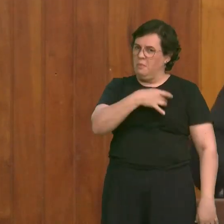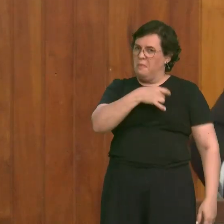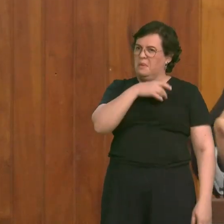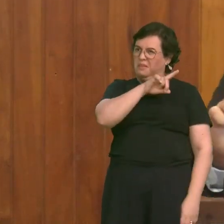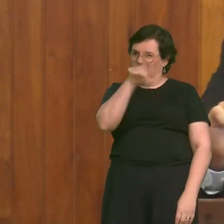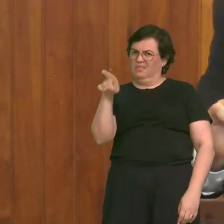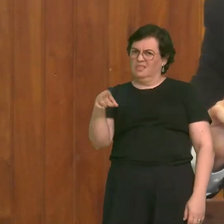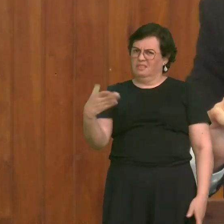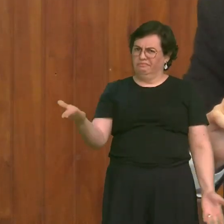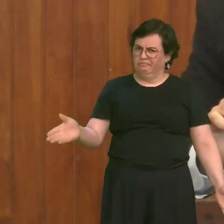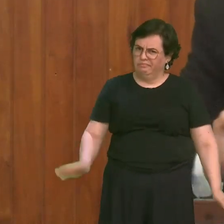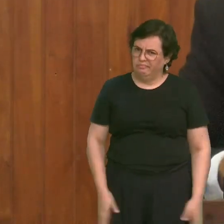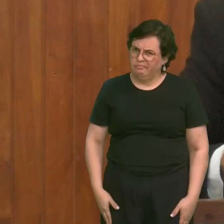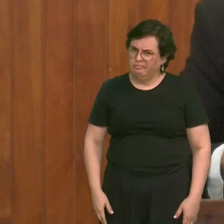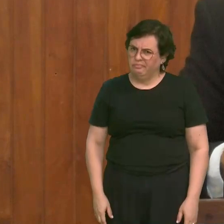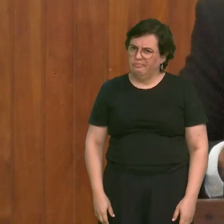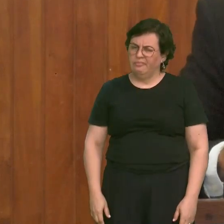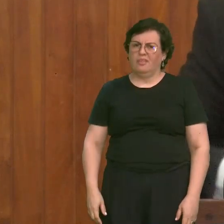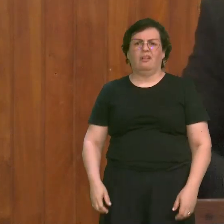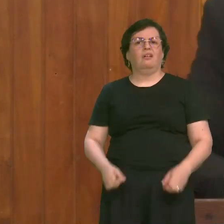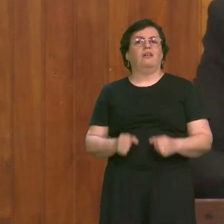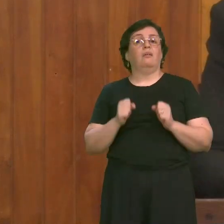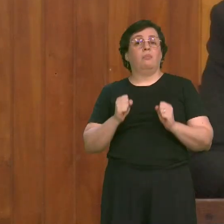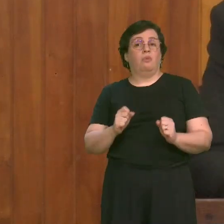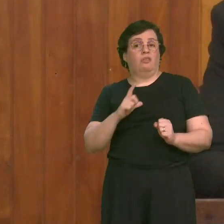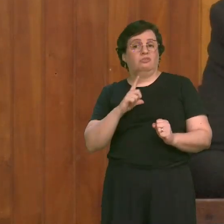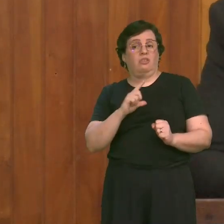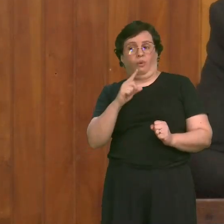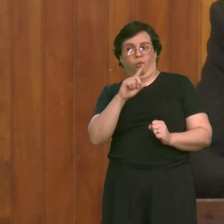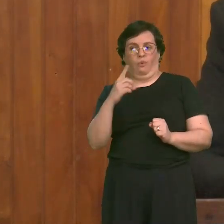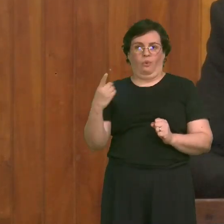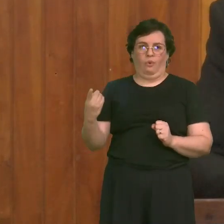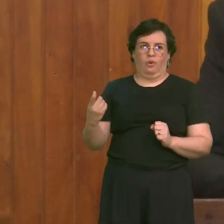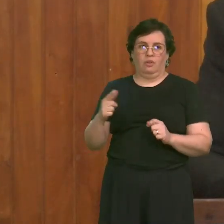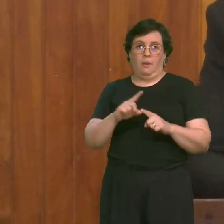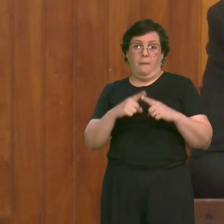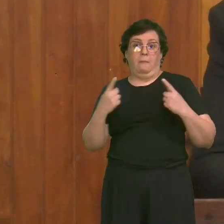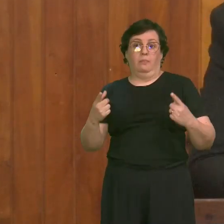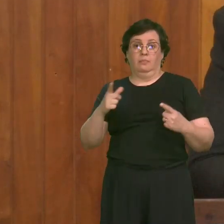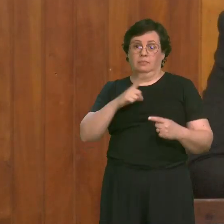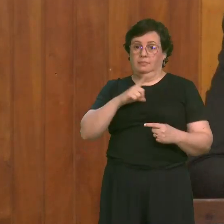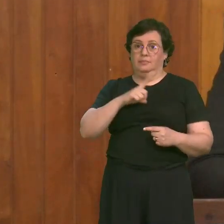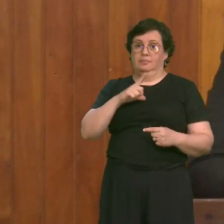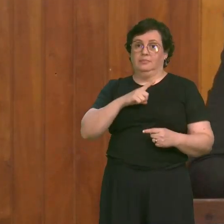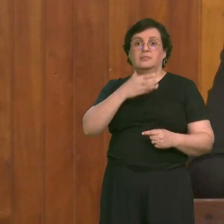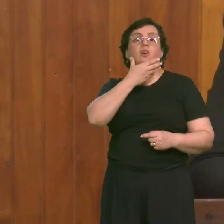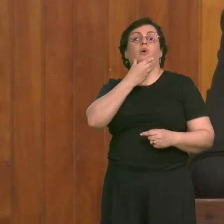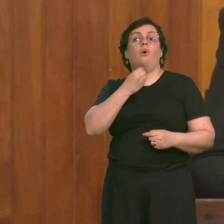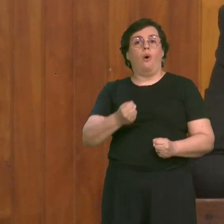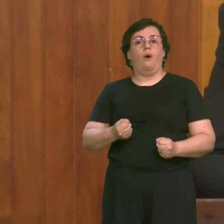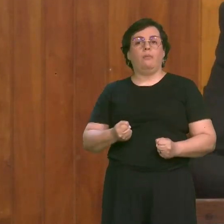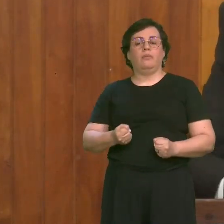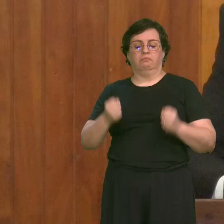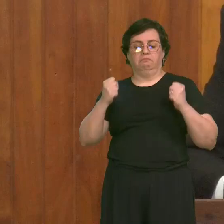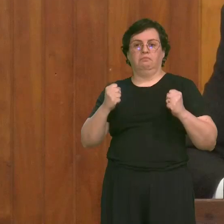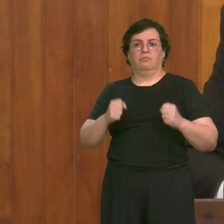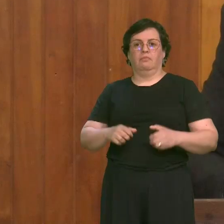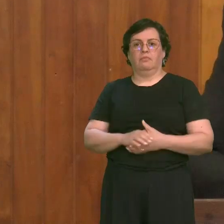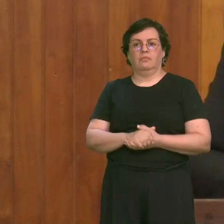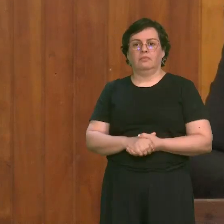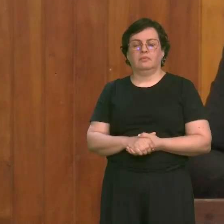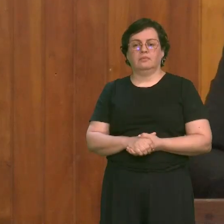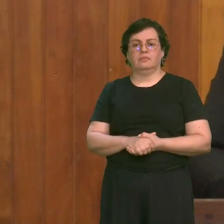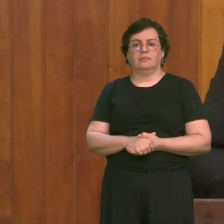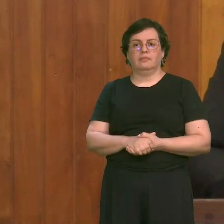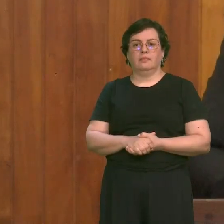de vocês pode ter um outro mas ainda tem homem de culhão nesse mundo Então